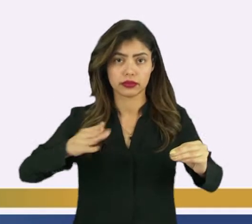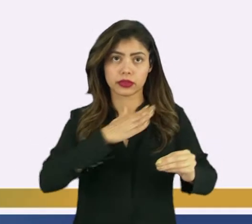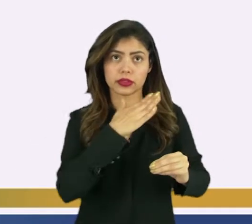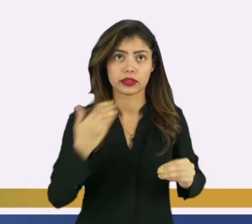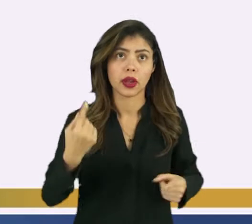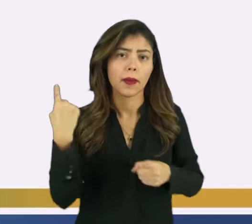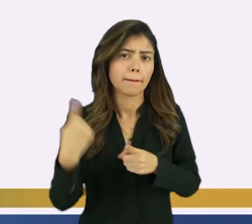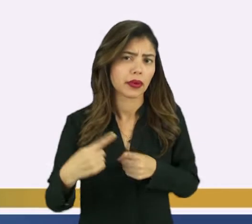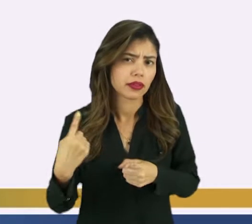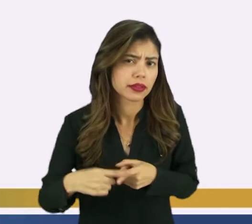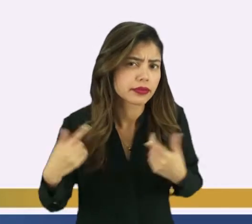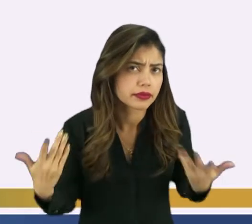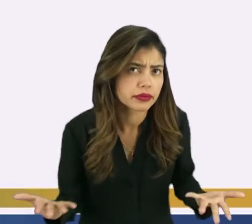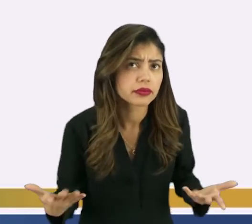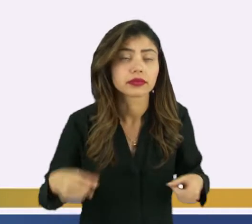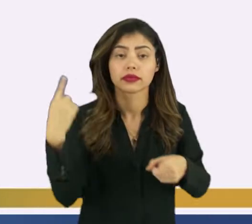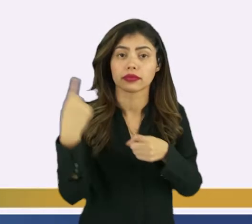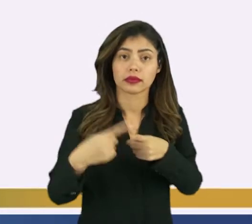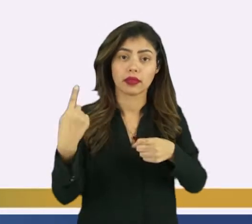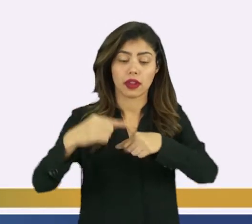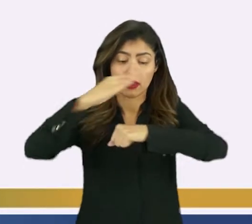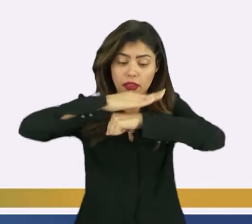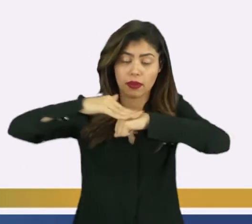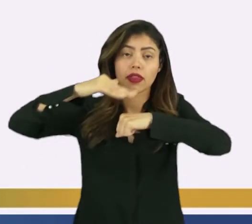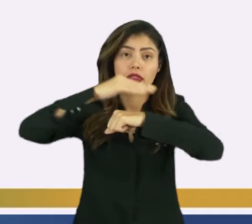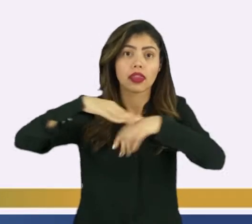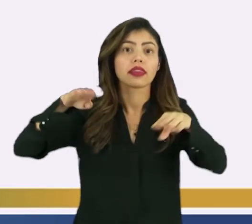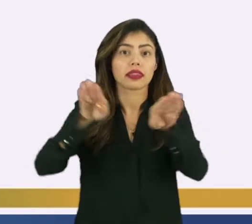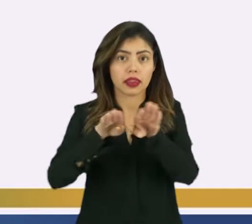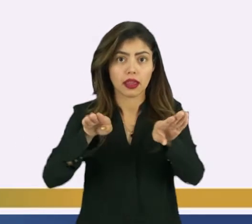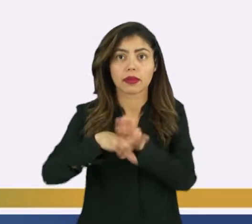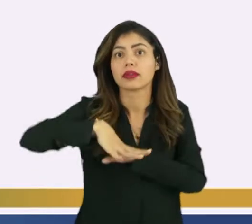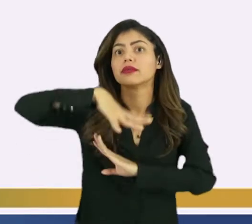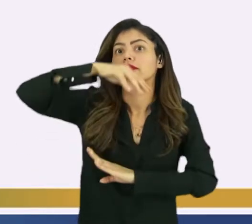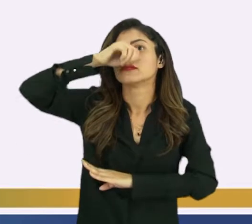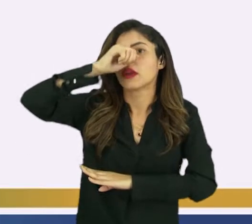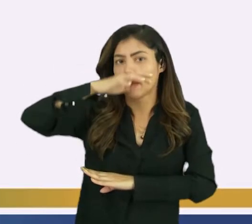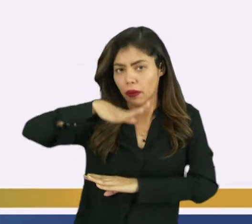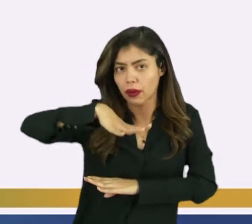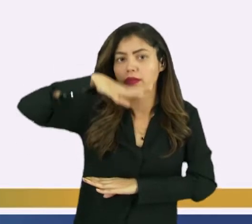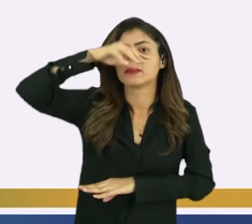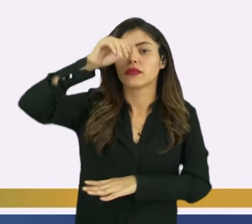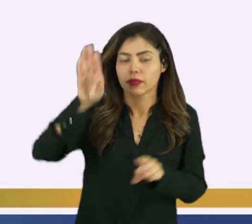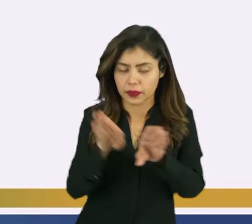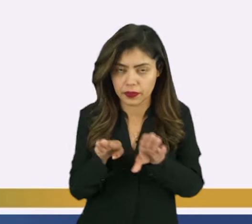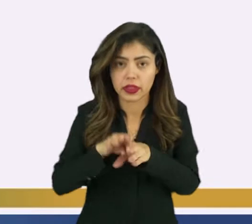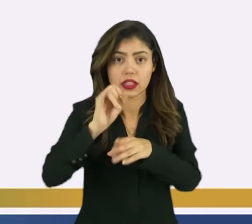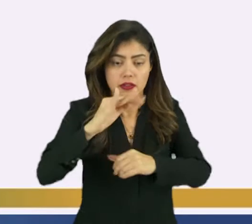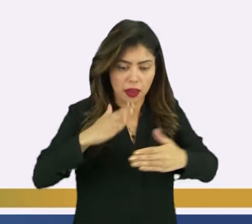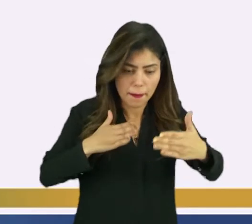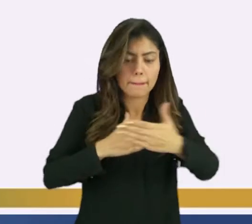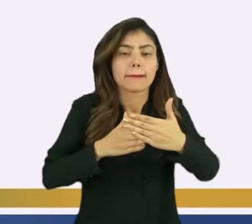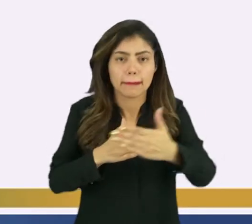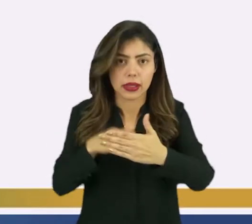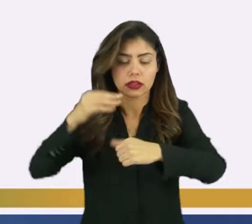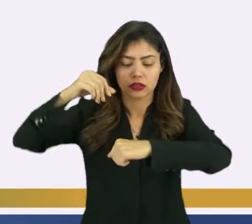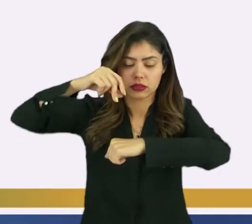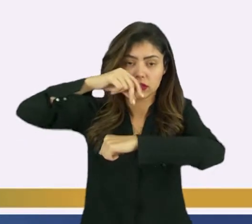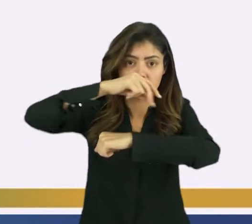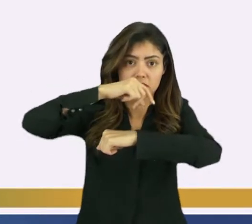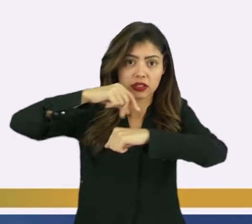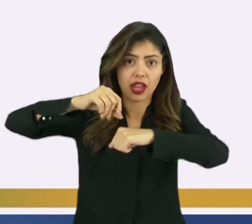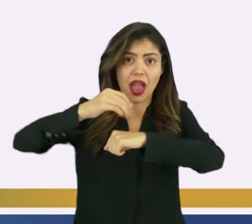sua morte. Por que isso acontece? Porque através da pele ele também realiza trocas gasosas. E aí, se você impede esse